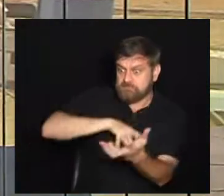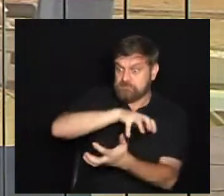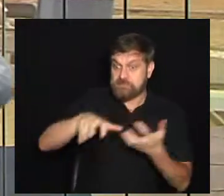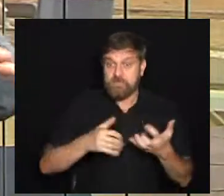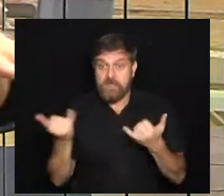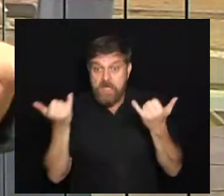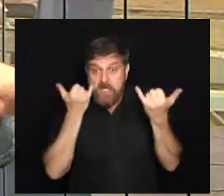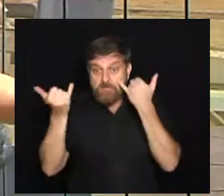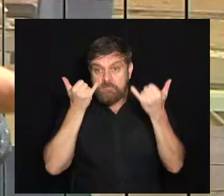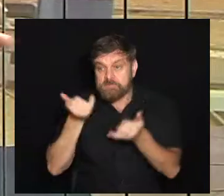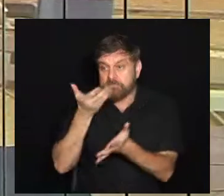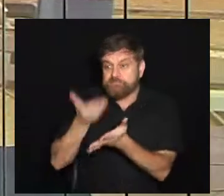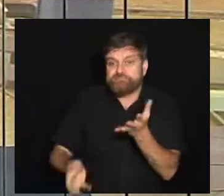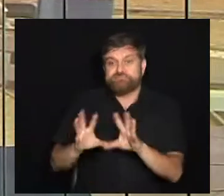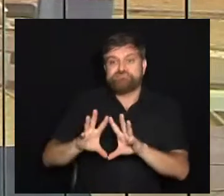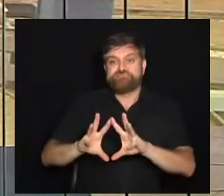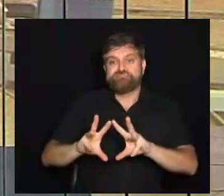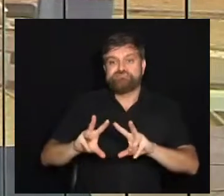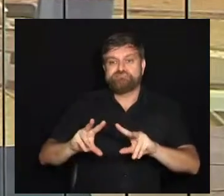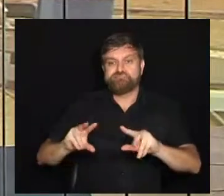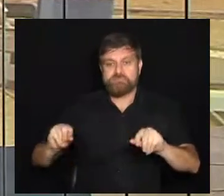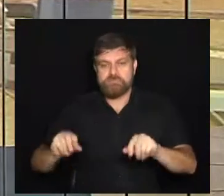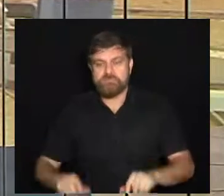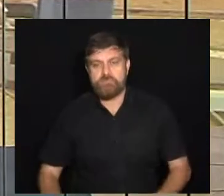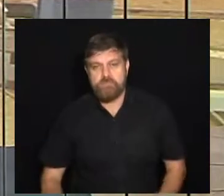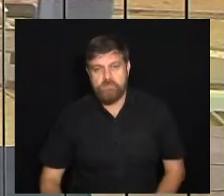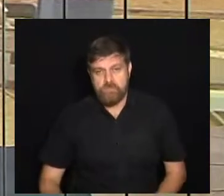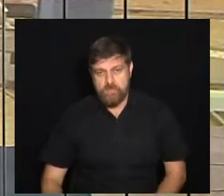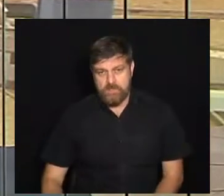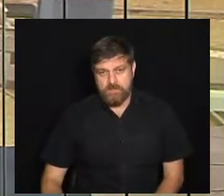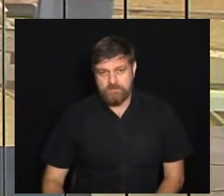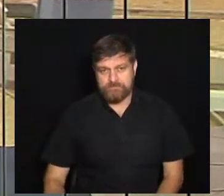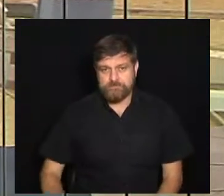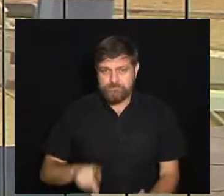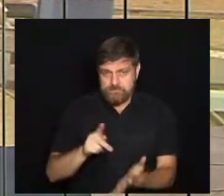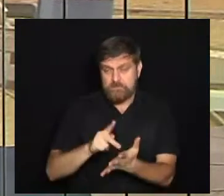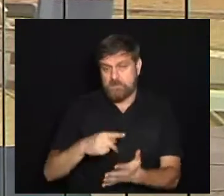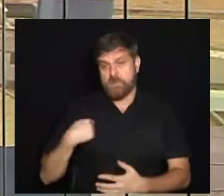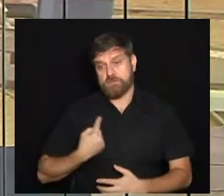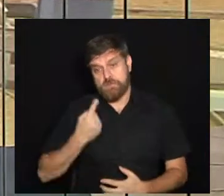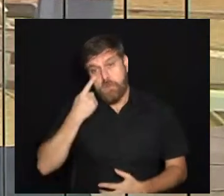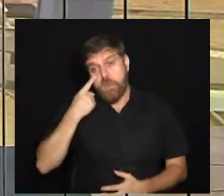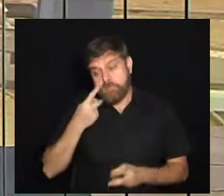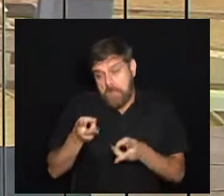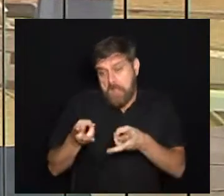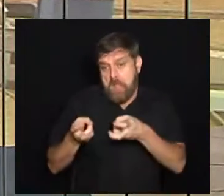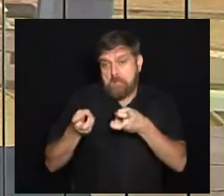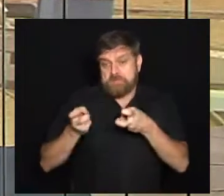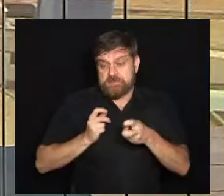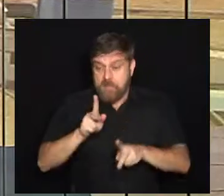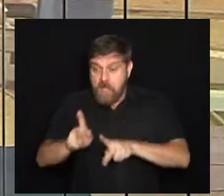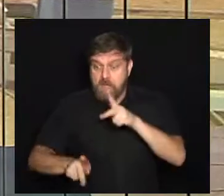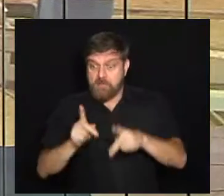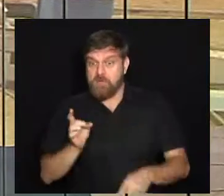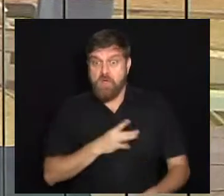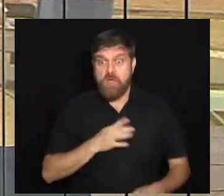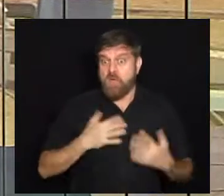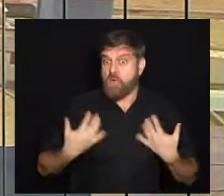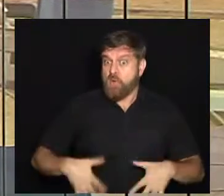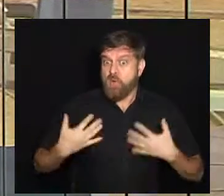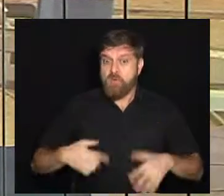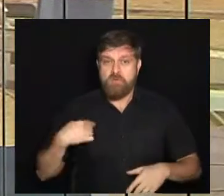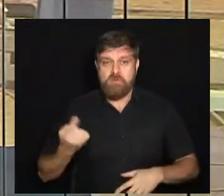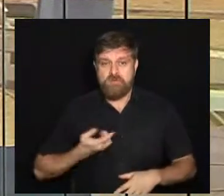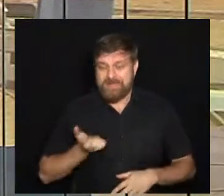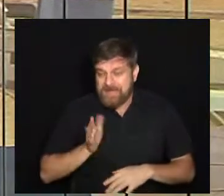valiosa se perde nesse oceano de confusão então de fato a gente começa a ver alguns sinais do pânico e nas pessoas eu quero